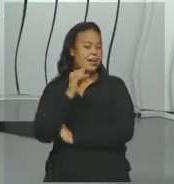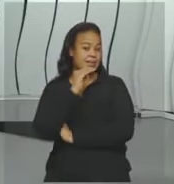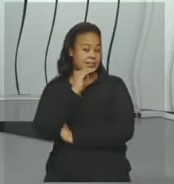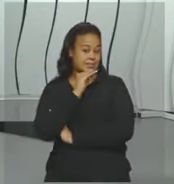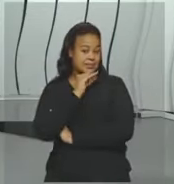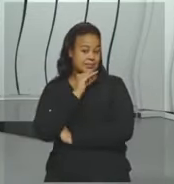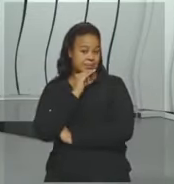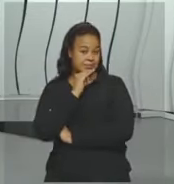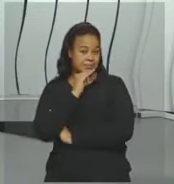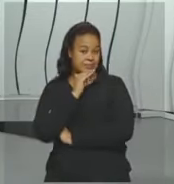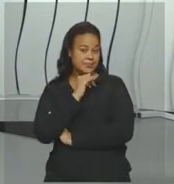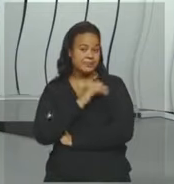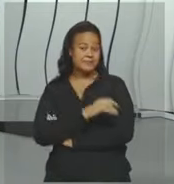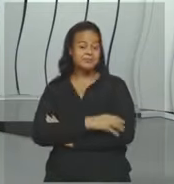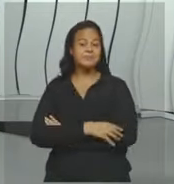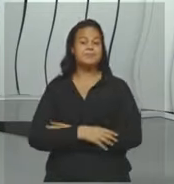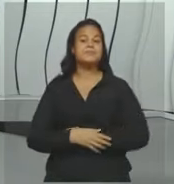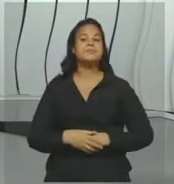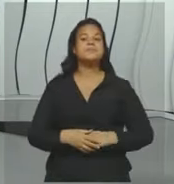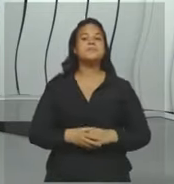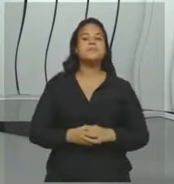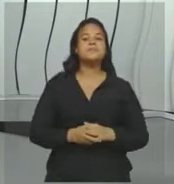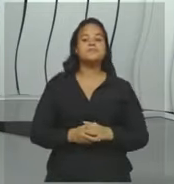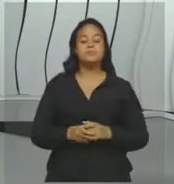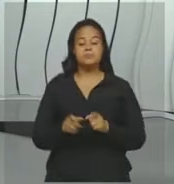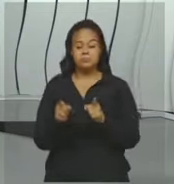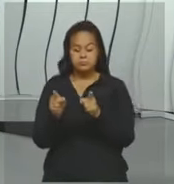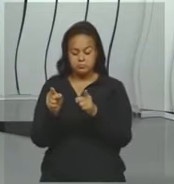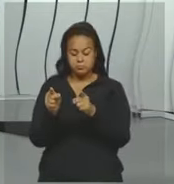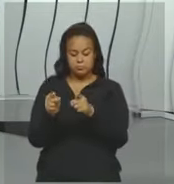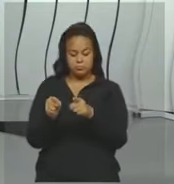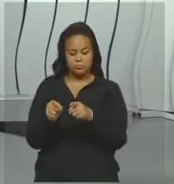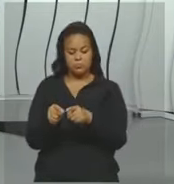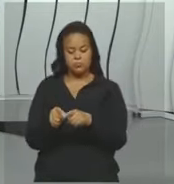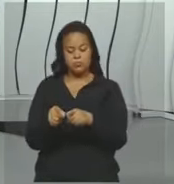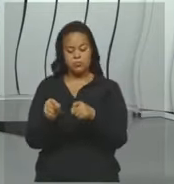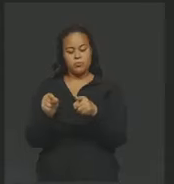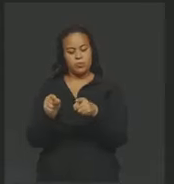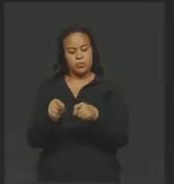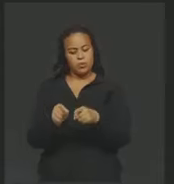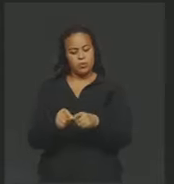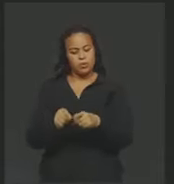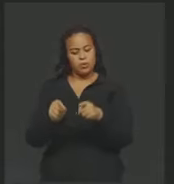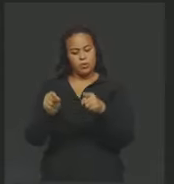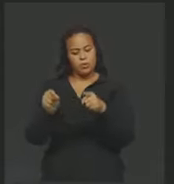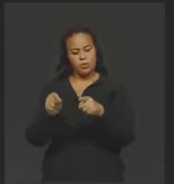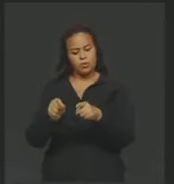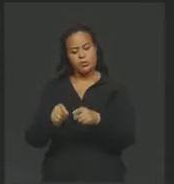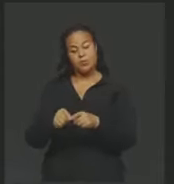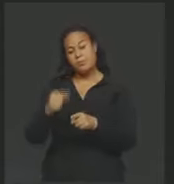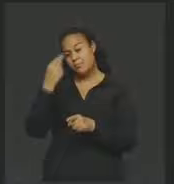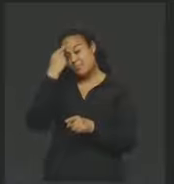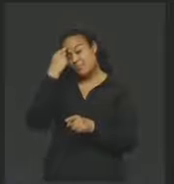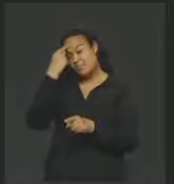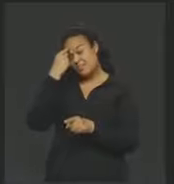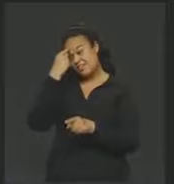professores? Olha aqui, eu olhando o prego aqui de pé, a gente tem que pensar que esse ponto aqui está inclinado, não é